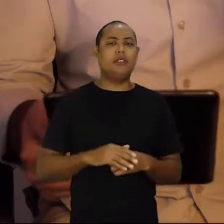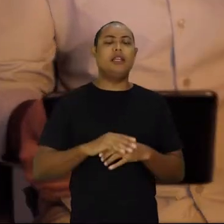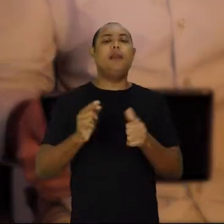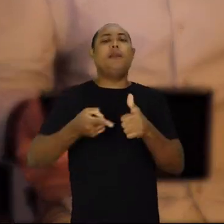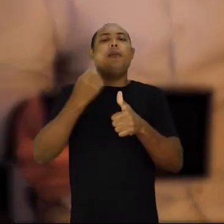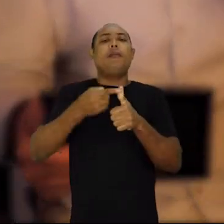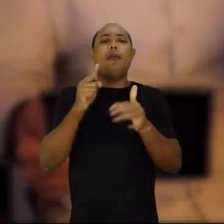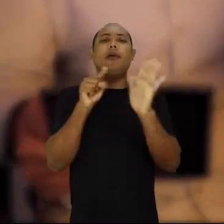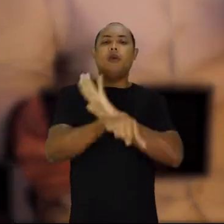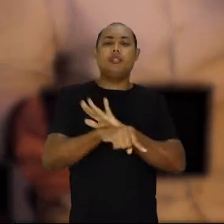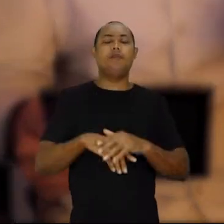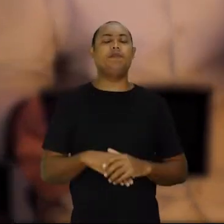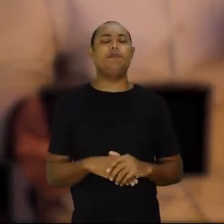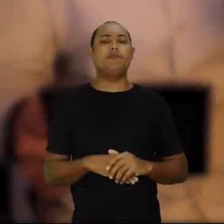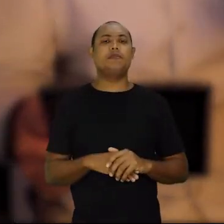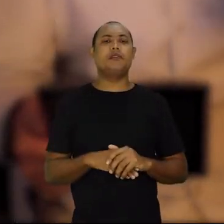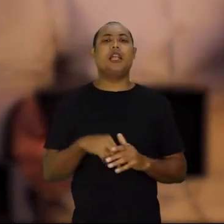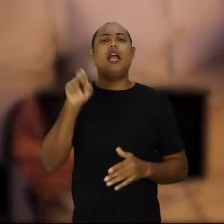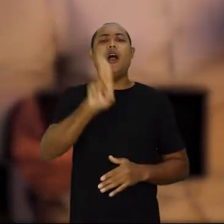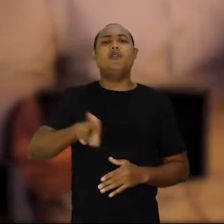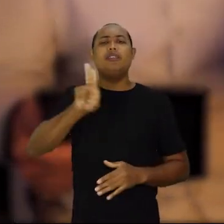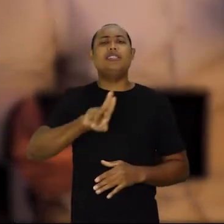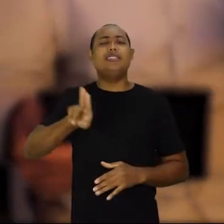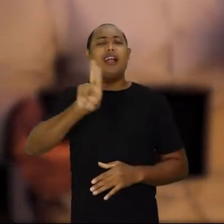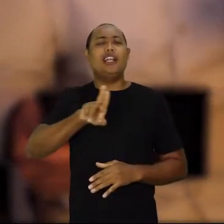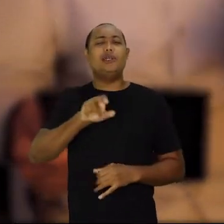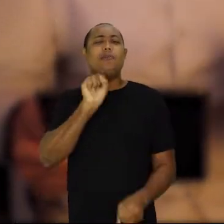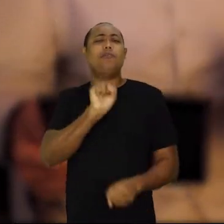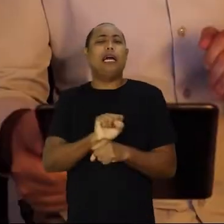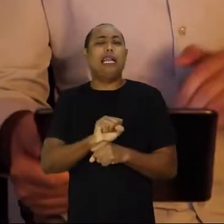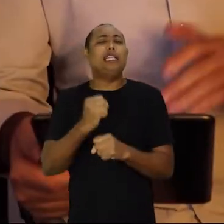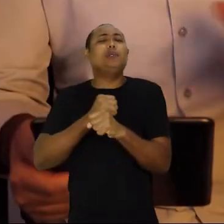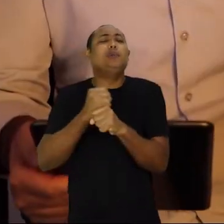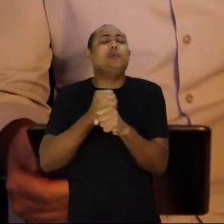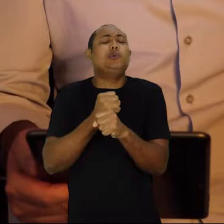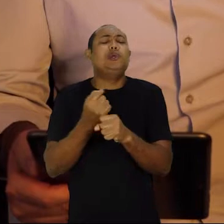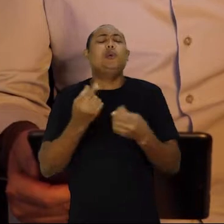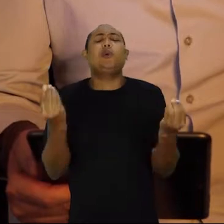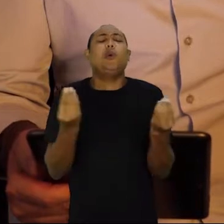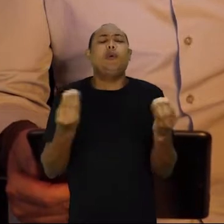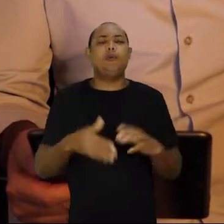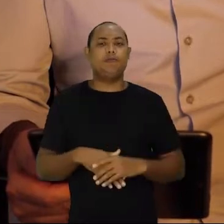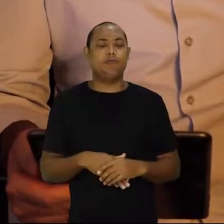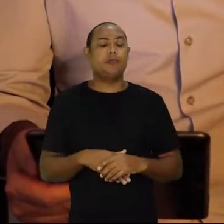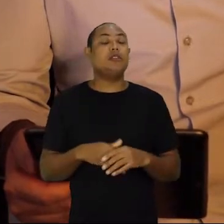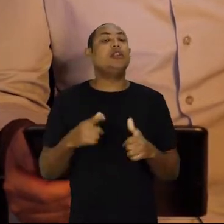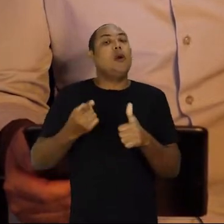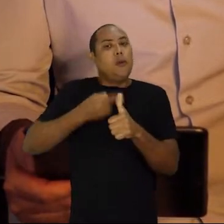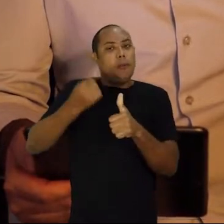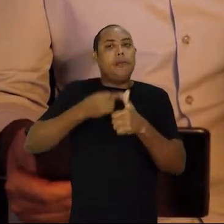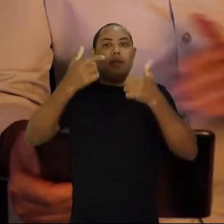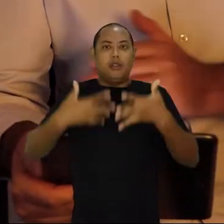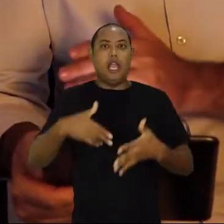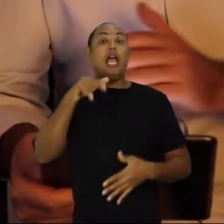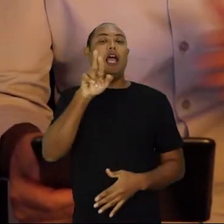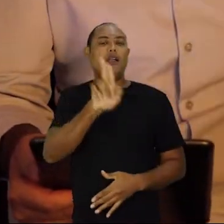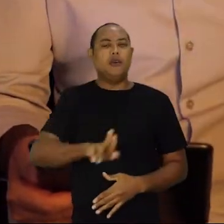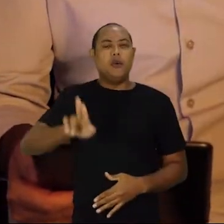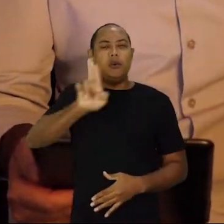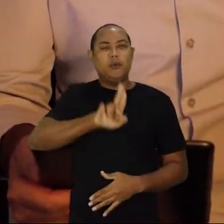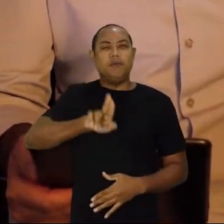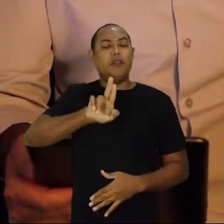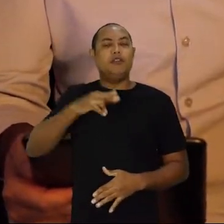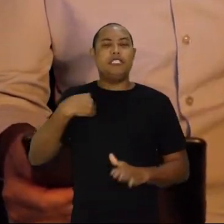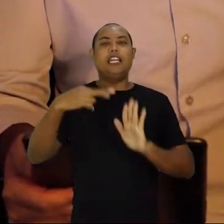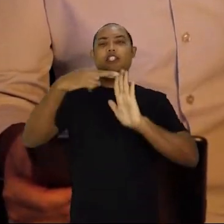pergunta: como foi a universidade ficar parada há tanto tempo? Primeiro, eu preciso dizer que a UFRB e as